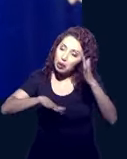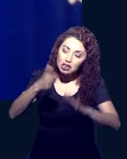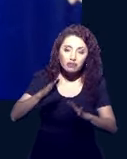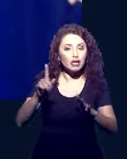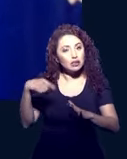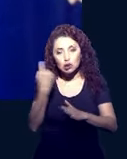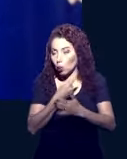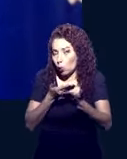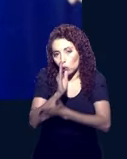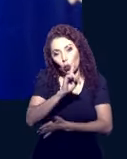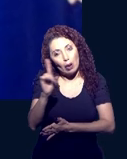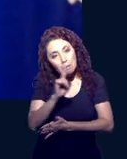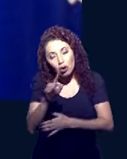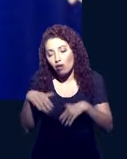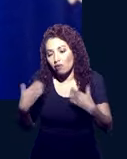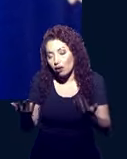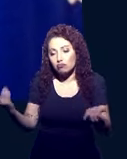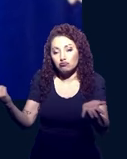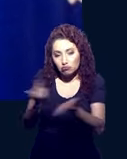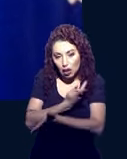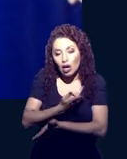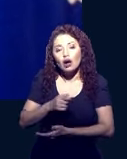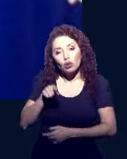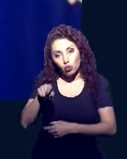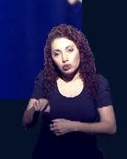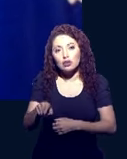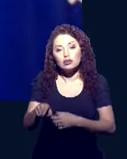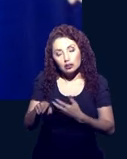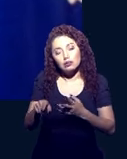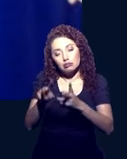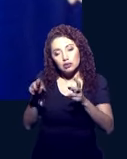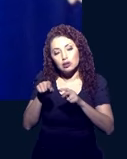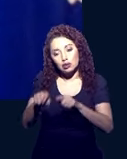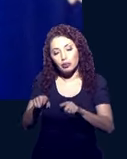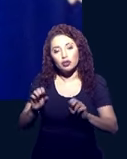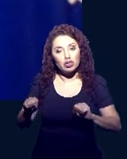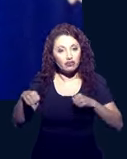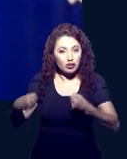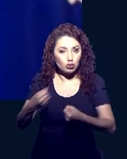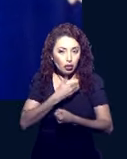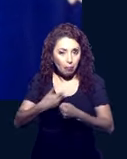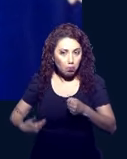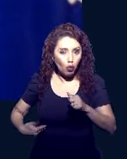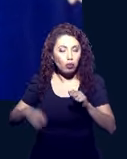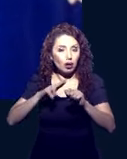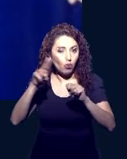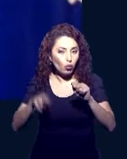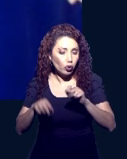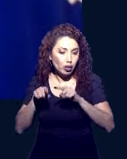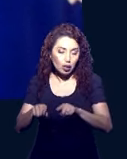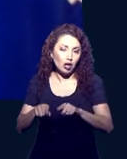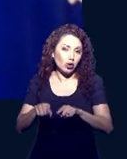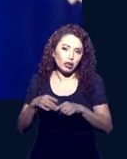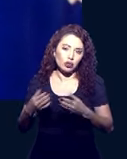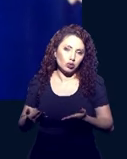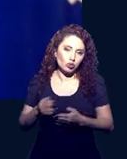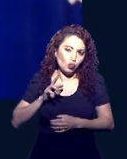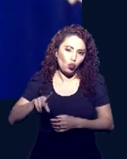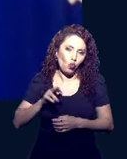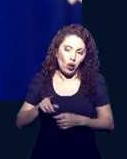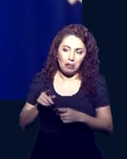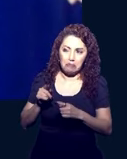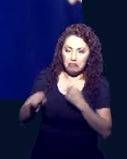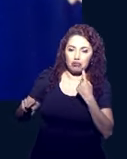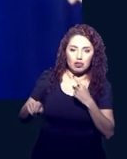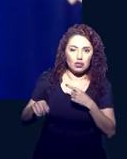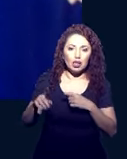e aconteceu nesse caso específico da Defensoria Pública da União sem que isso constitua qualquer tipo de sinalização nós